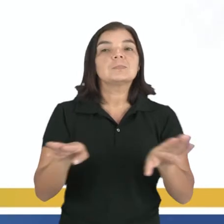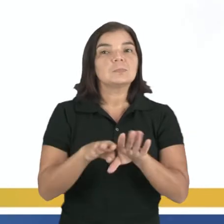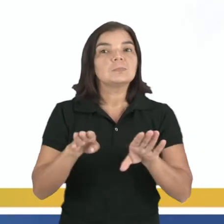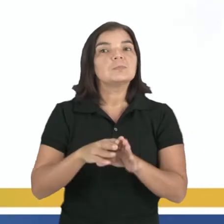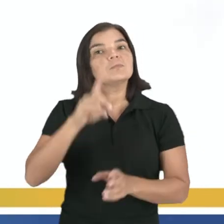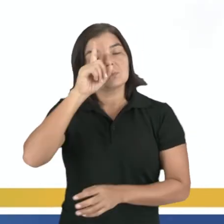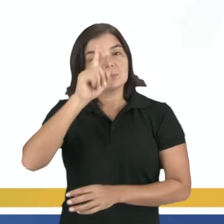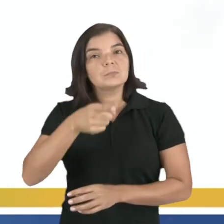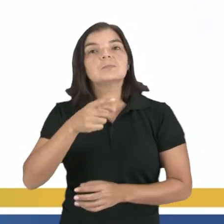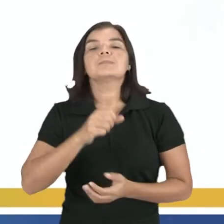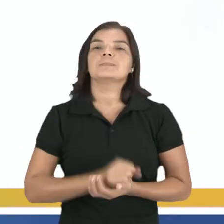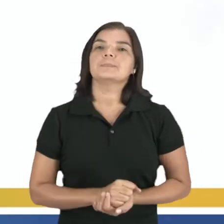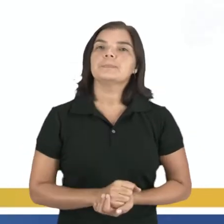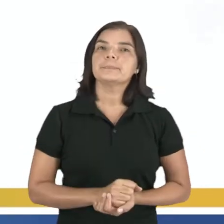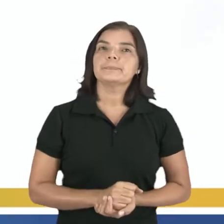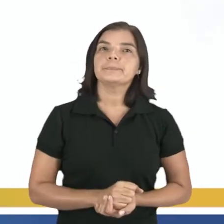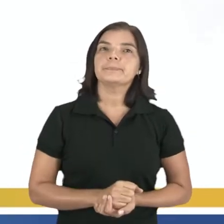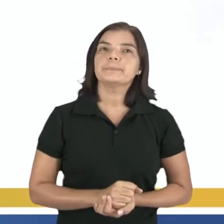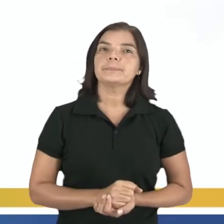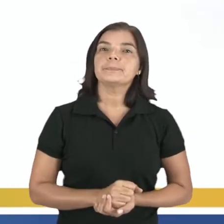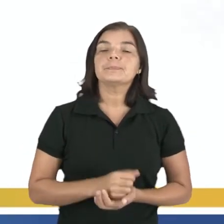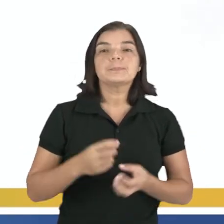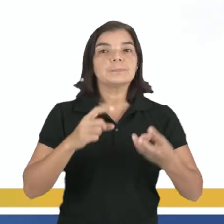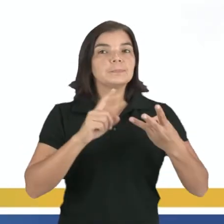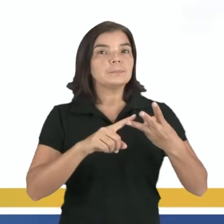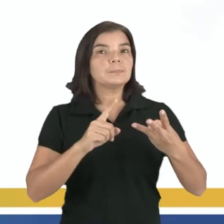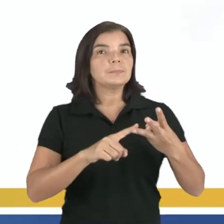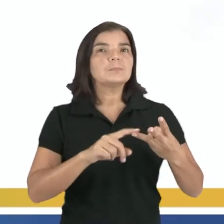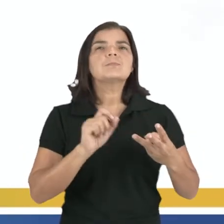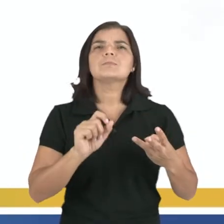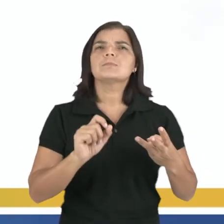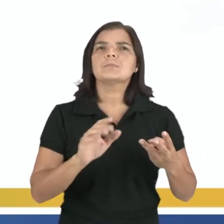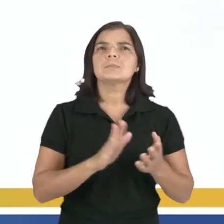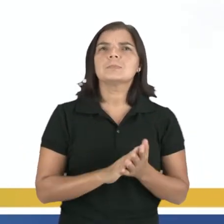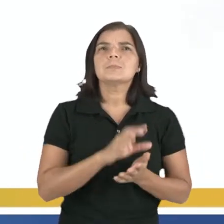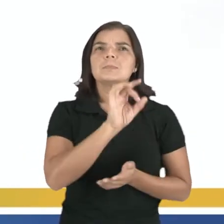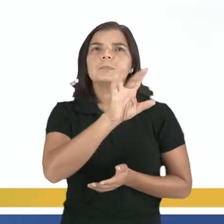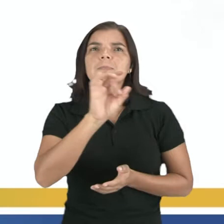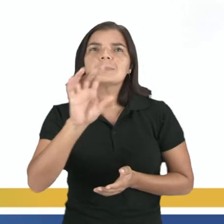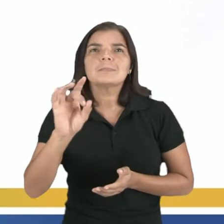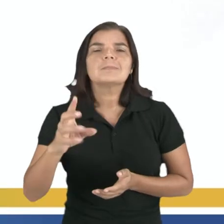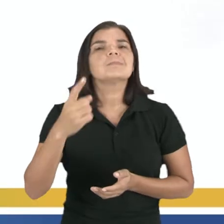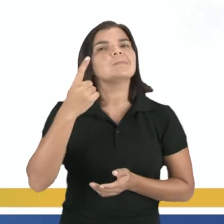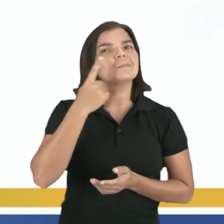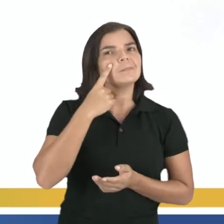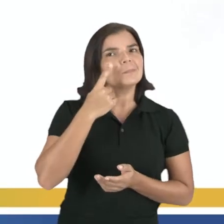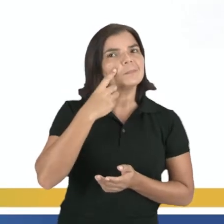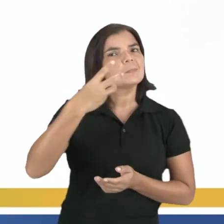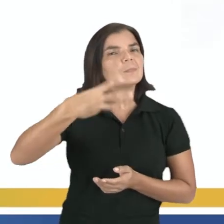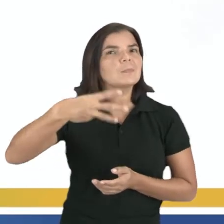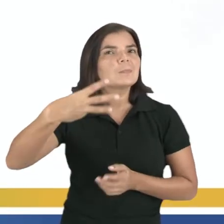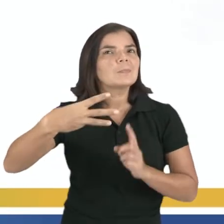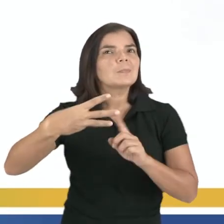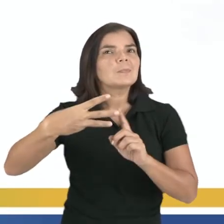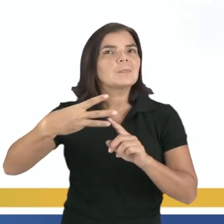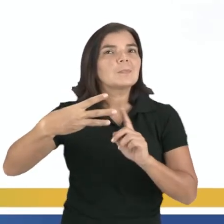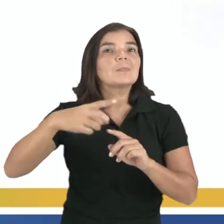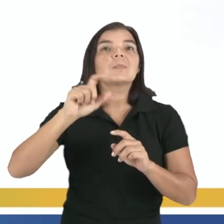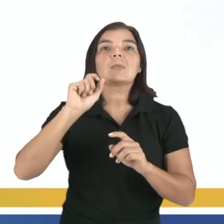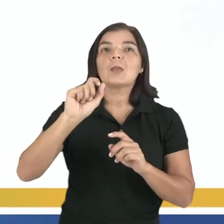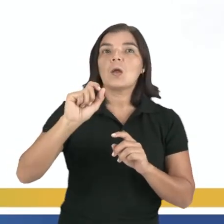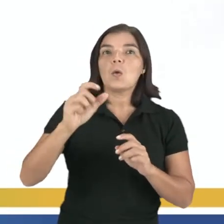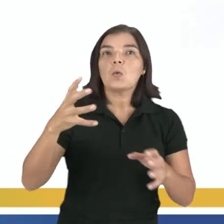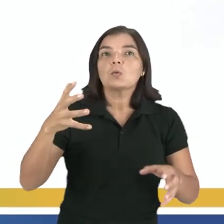dou uma ordem. E o nosso terceiro colega concluiu que em cada termo a partir do terceiro é dado